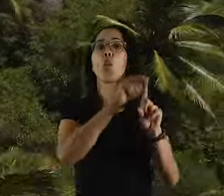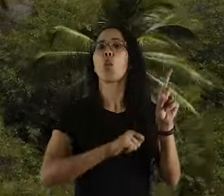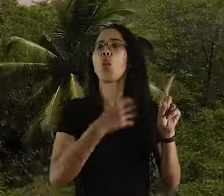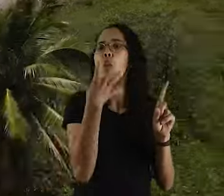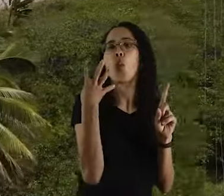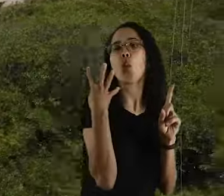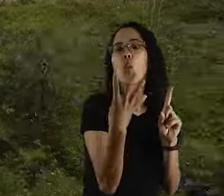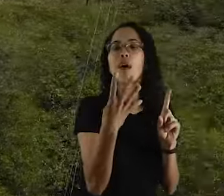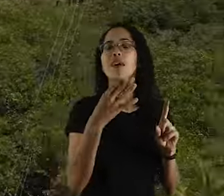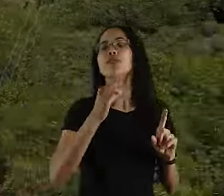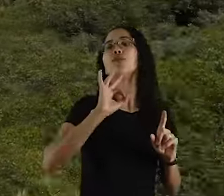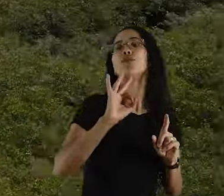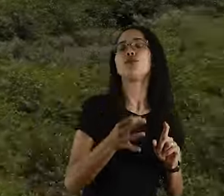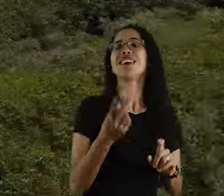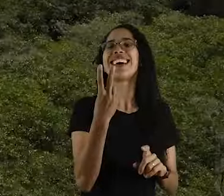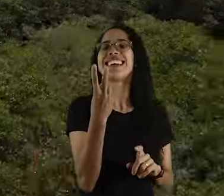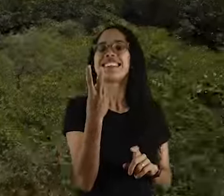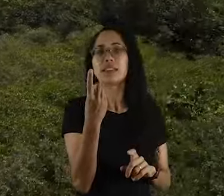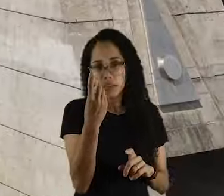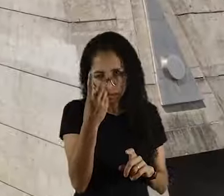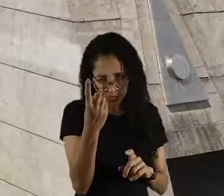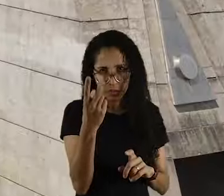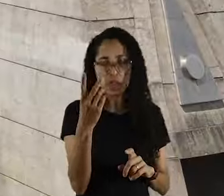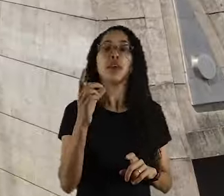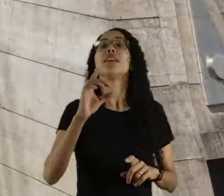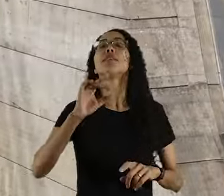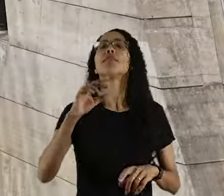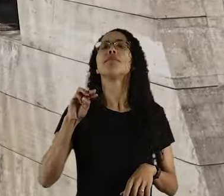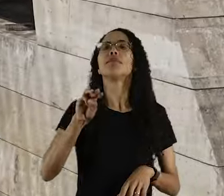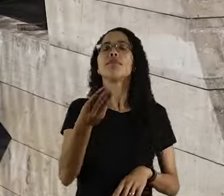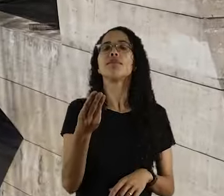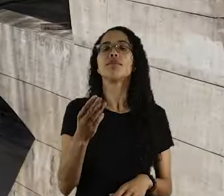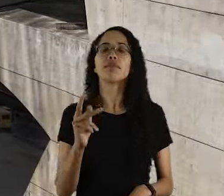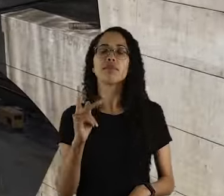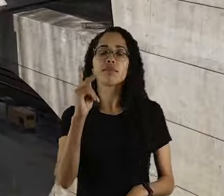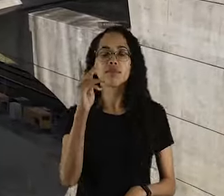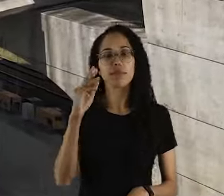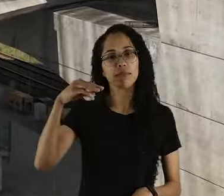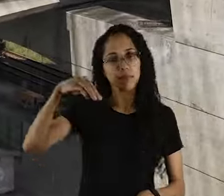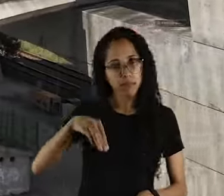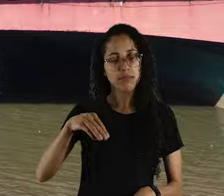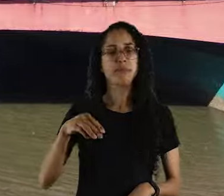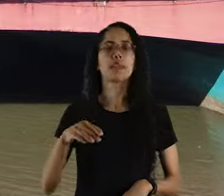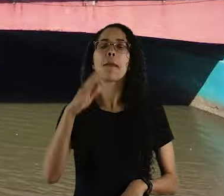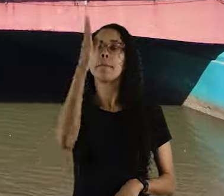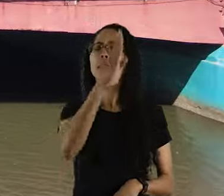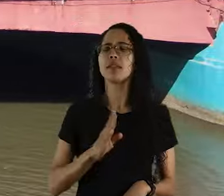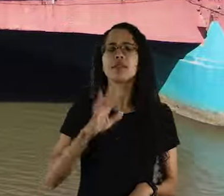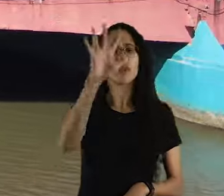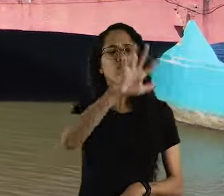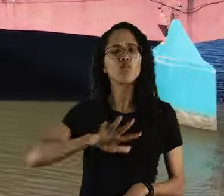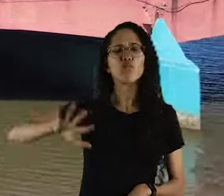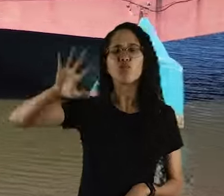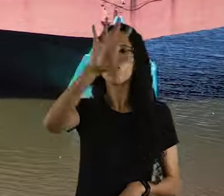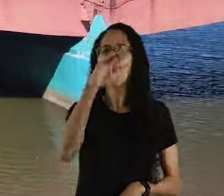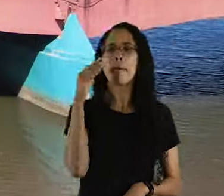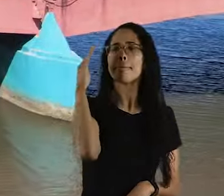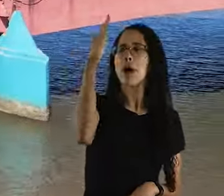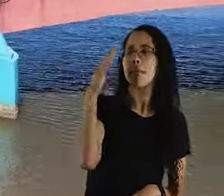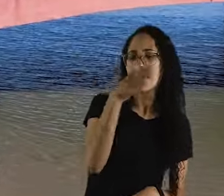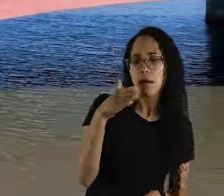rodando para lá de 10 mil quilômetros. Está percorrendo as 5 regiões do Brasil para bater um papo com mais